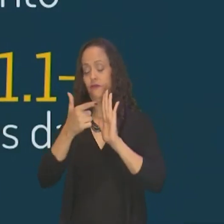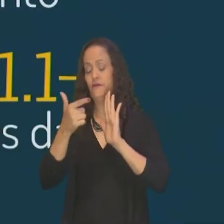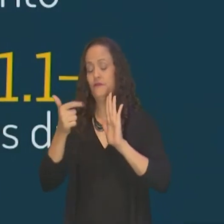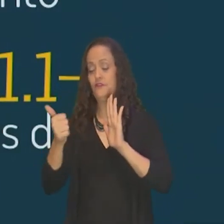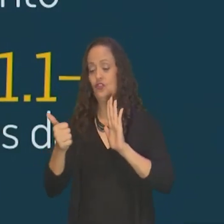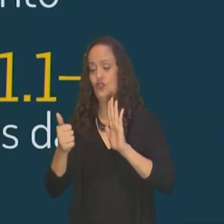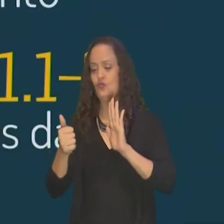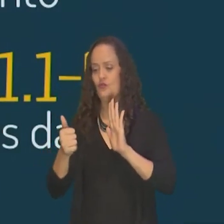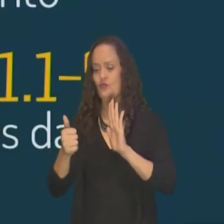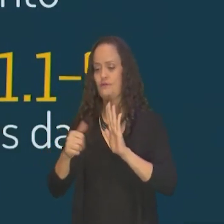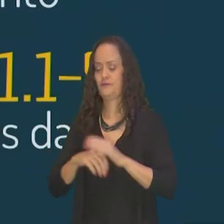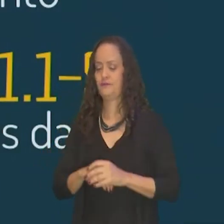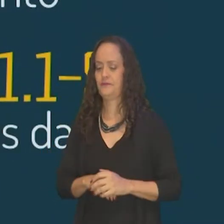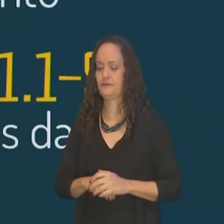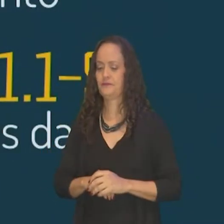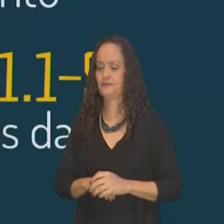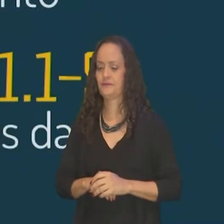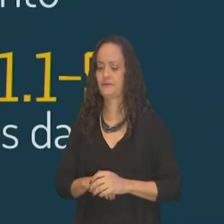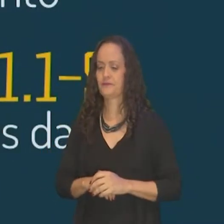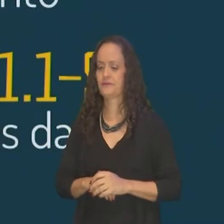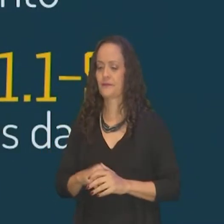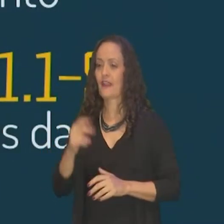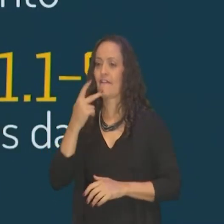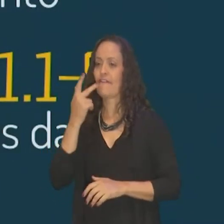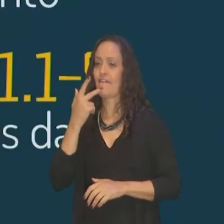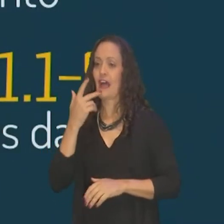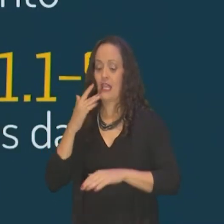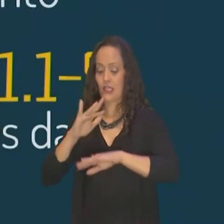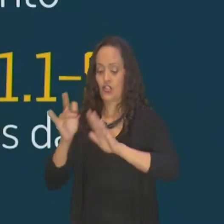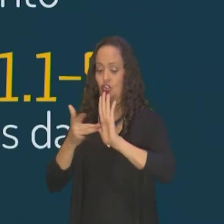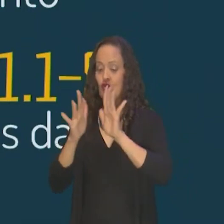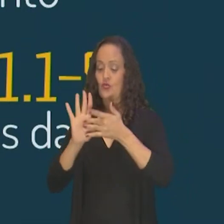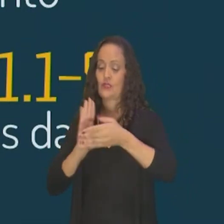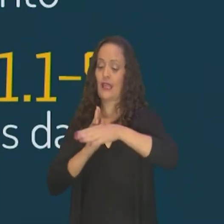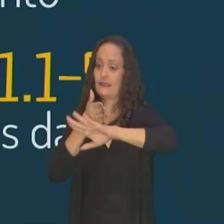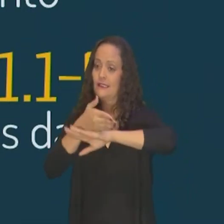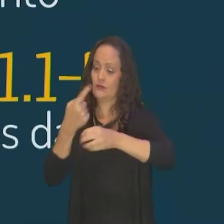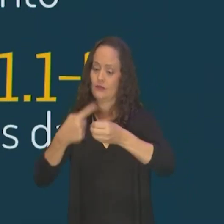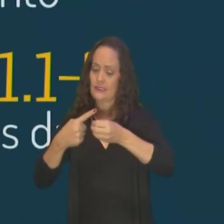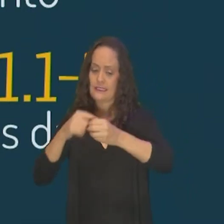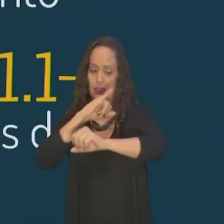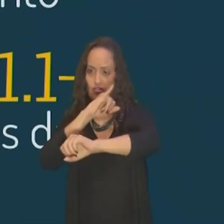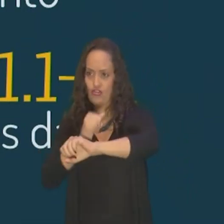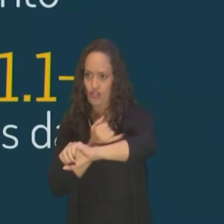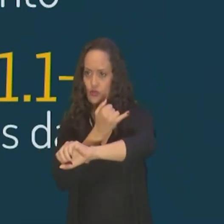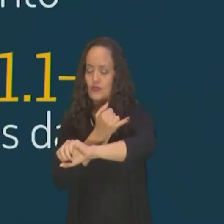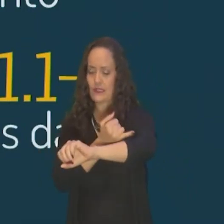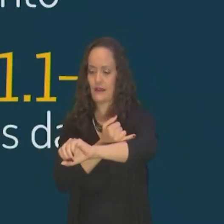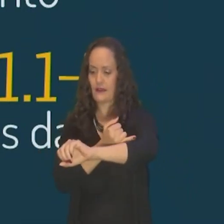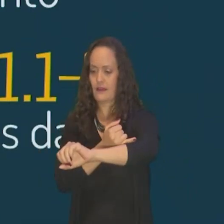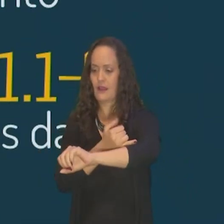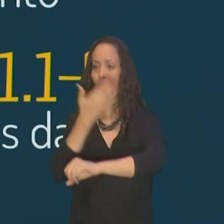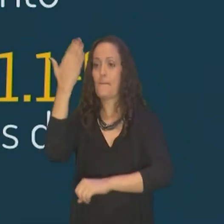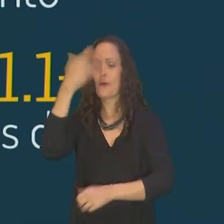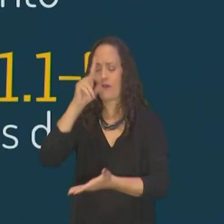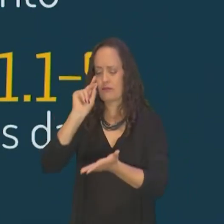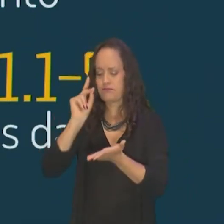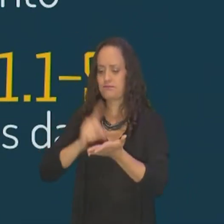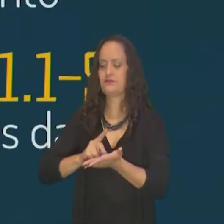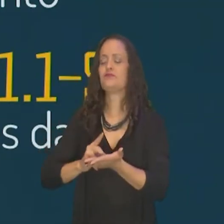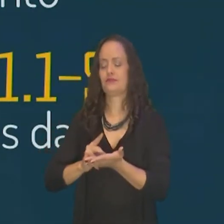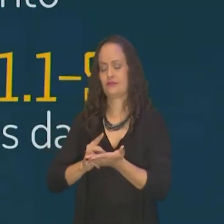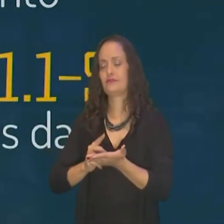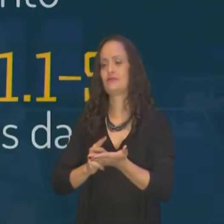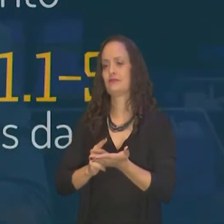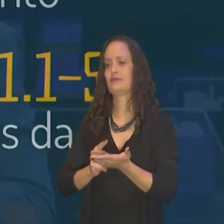Mateus, no capítulo 21, na entrada de Jesus em Jerusalém, o texto considera a entrada